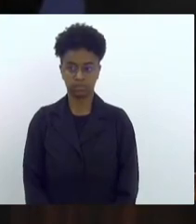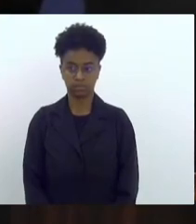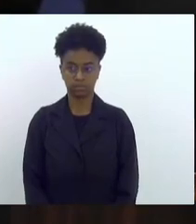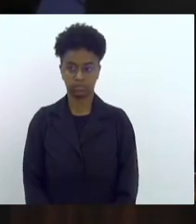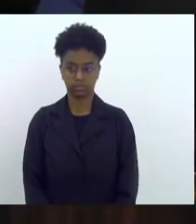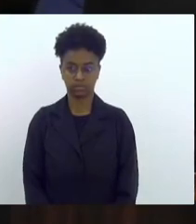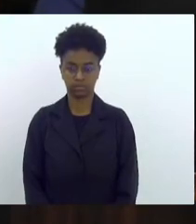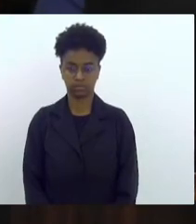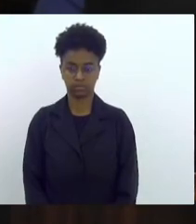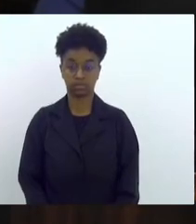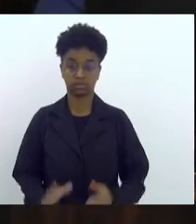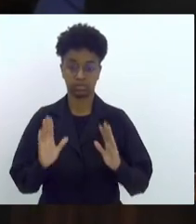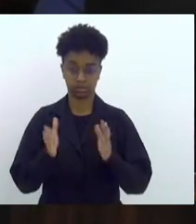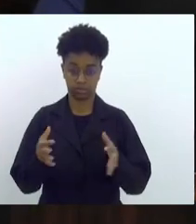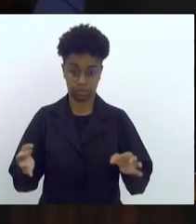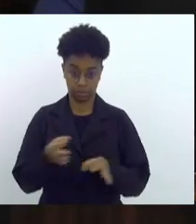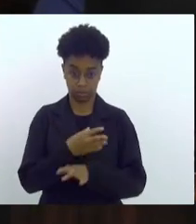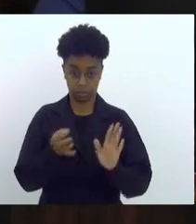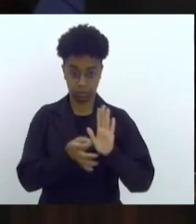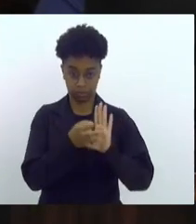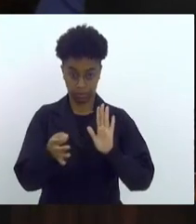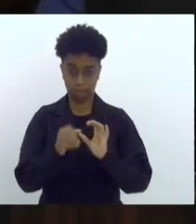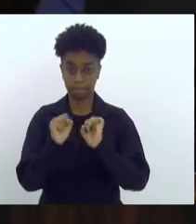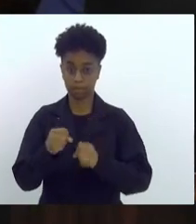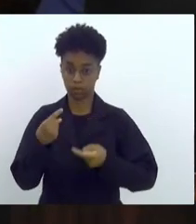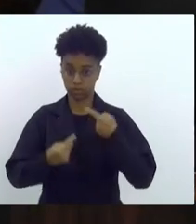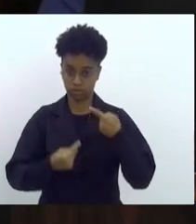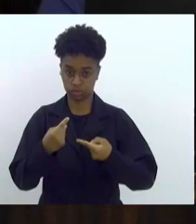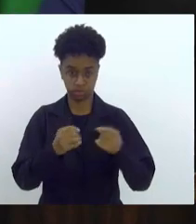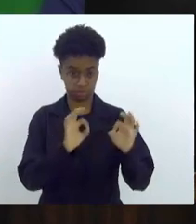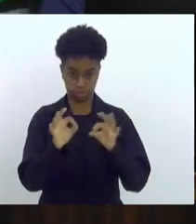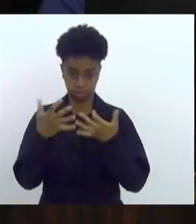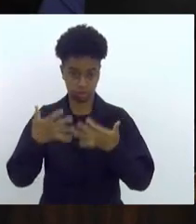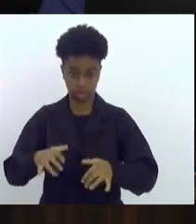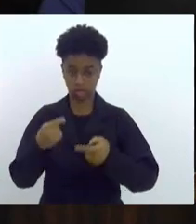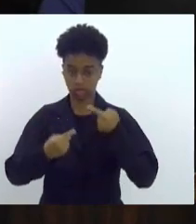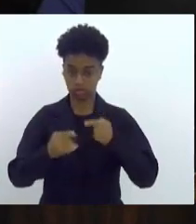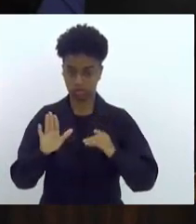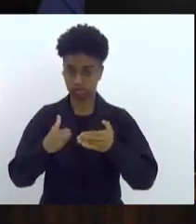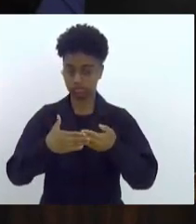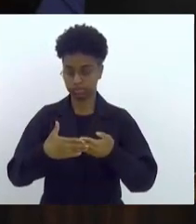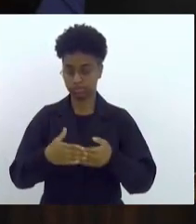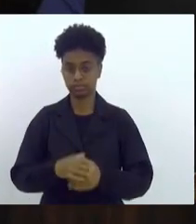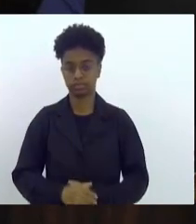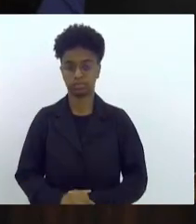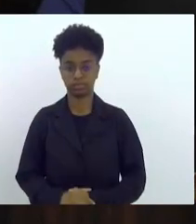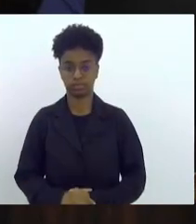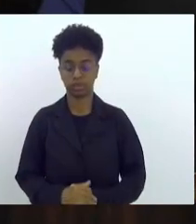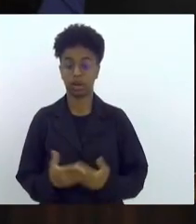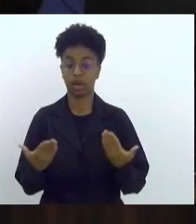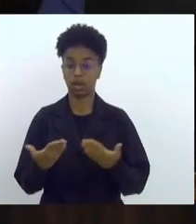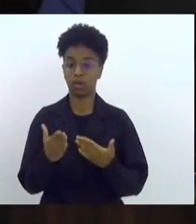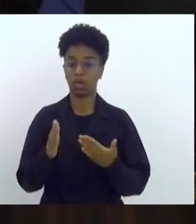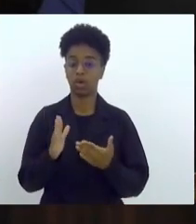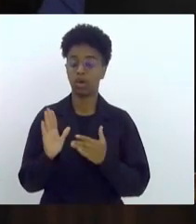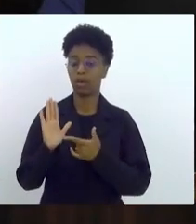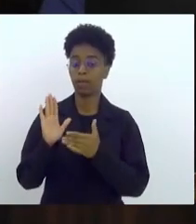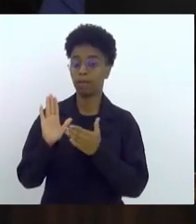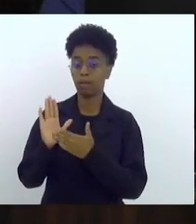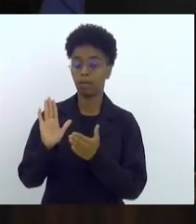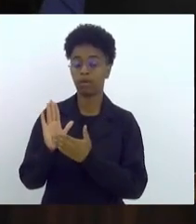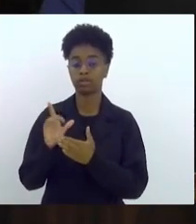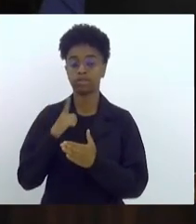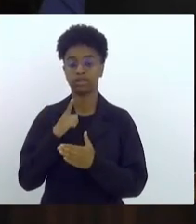Com os pareceres emitidos em discussão. Não havendo quem queira discutir, encerrada a discussão, a presente proposta